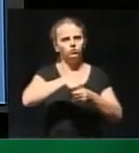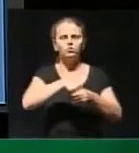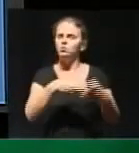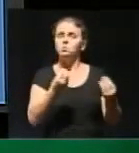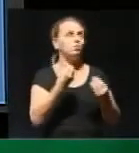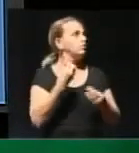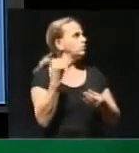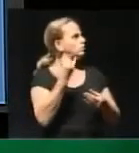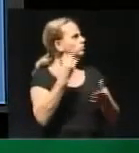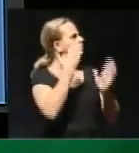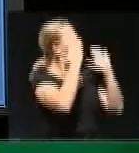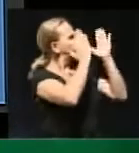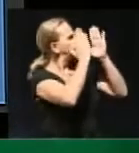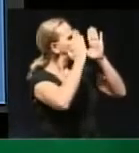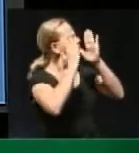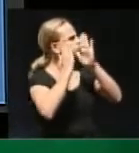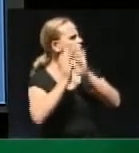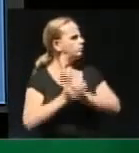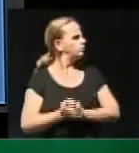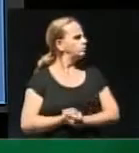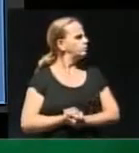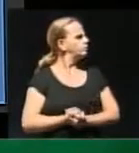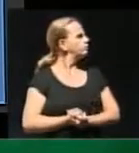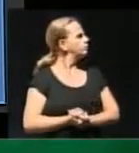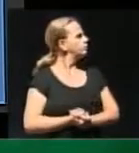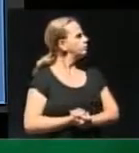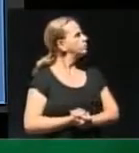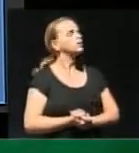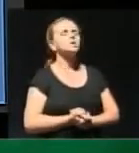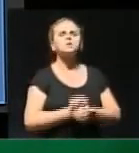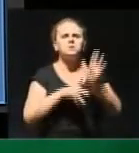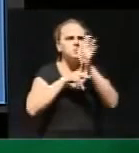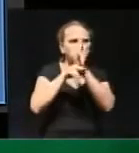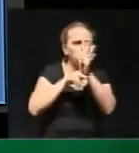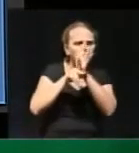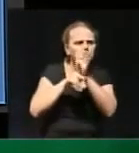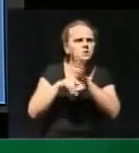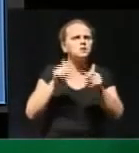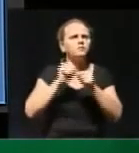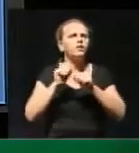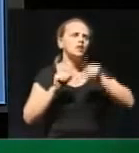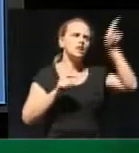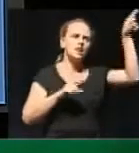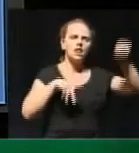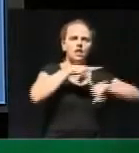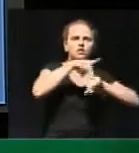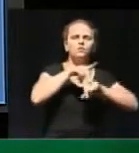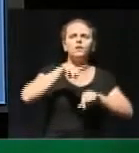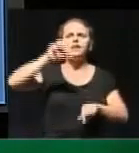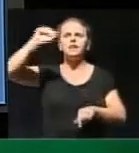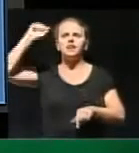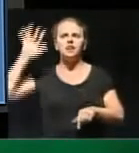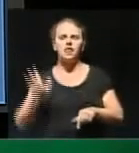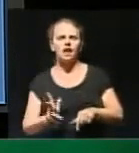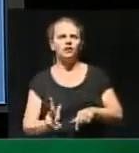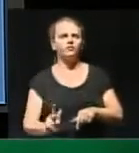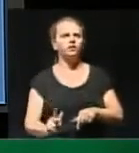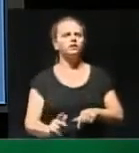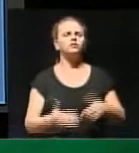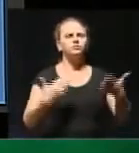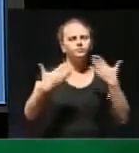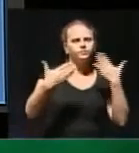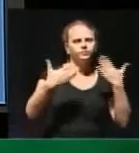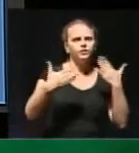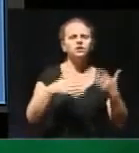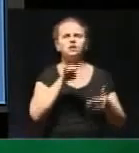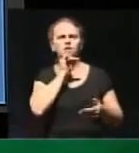robustos, esse aqui foi um estudo desenvolvido na África, em que ele mostra essa relação direta. quanto mais vírus